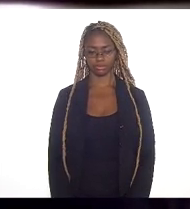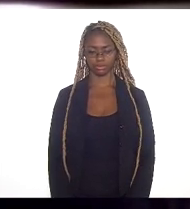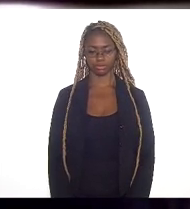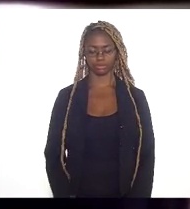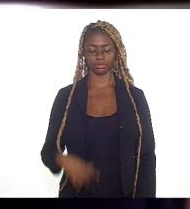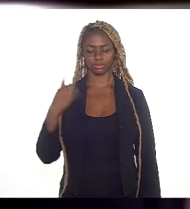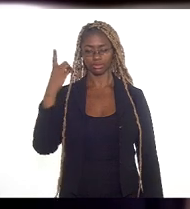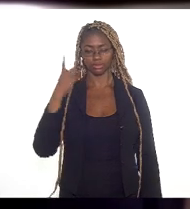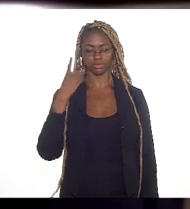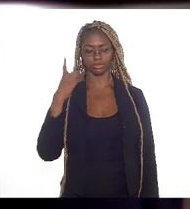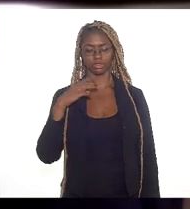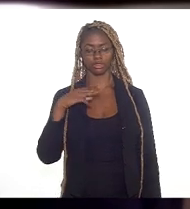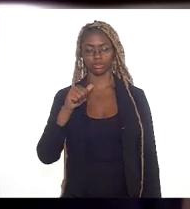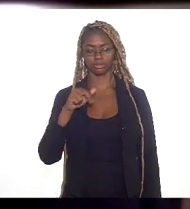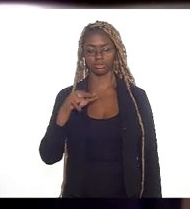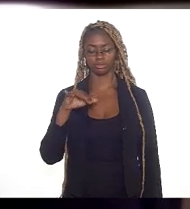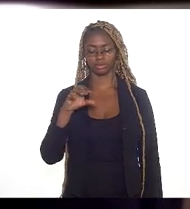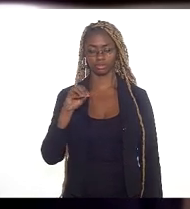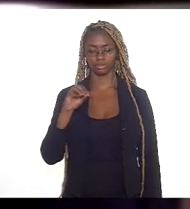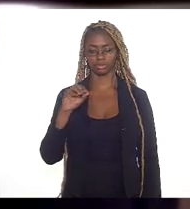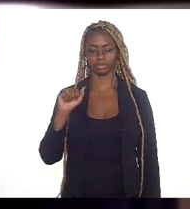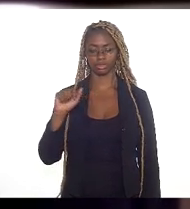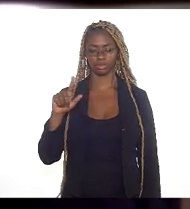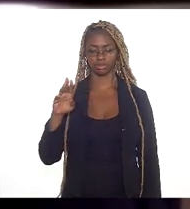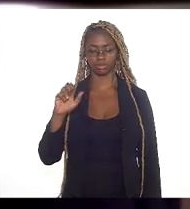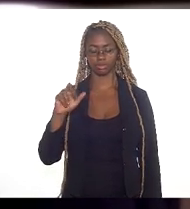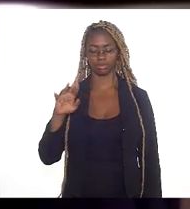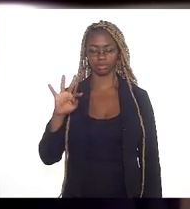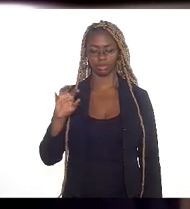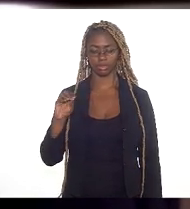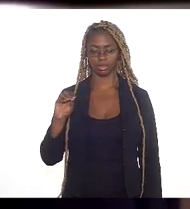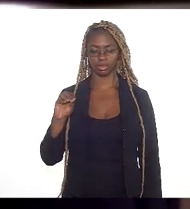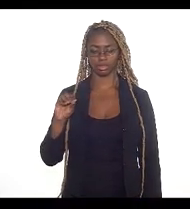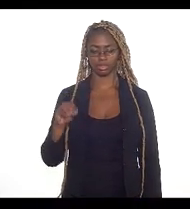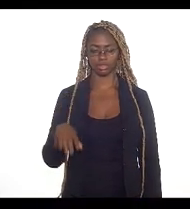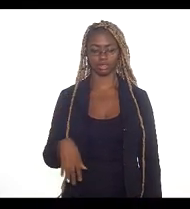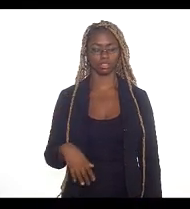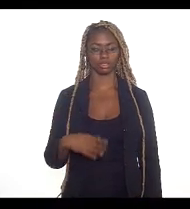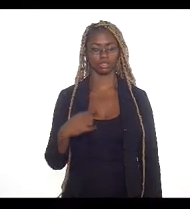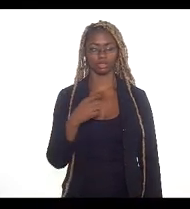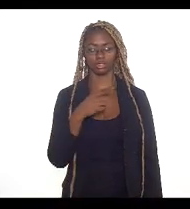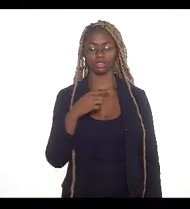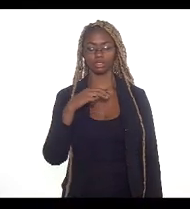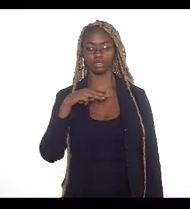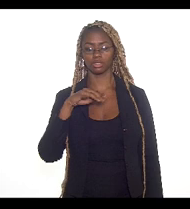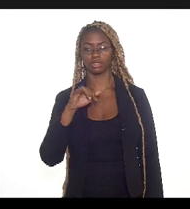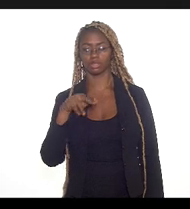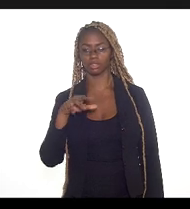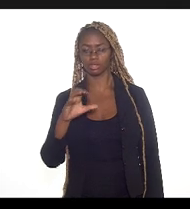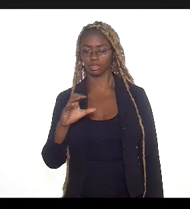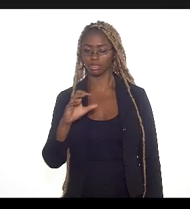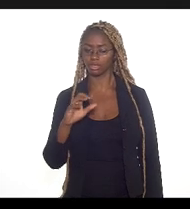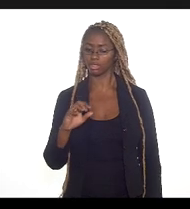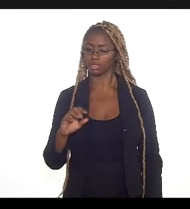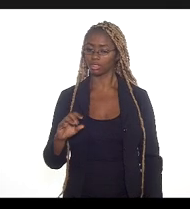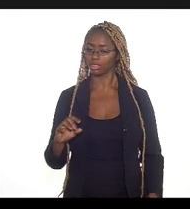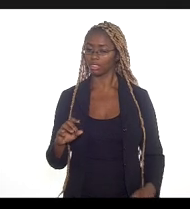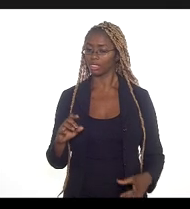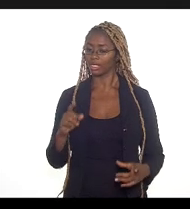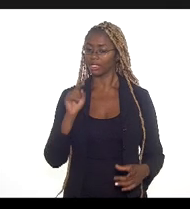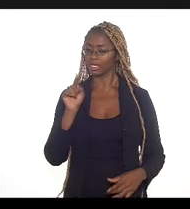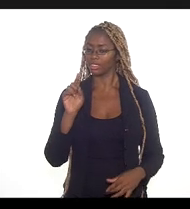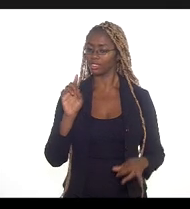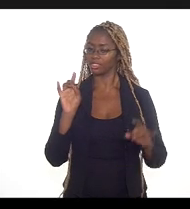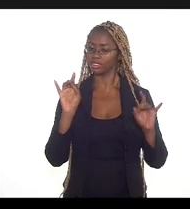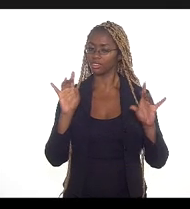Deputado Márcio Gualberto. Senhor presidente, o deputado Carlos Mink, ele é especialista em cavalos de Troia.